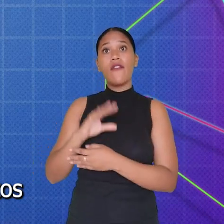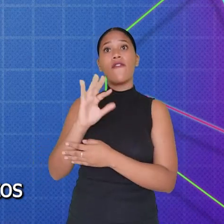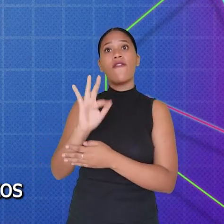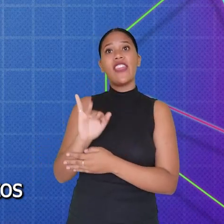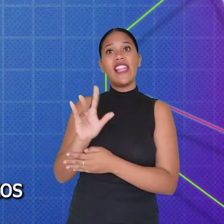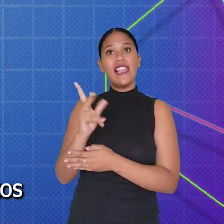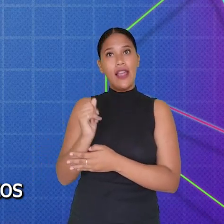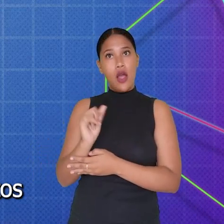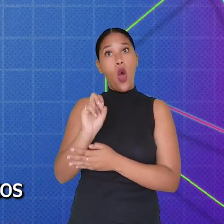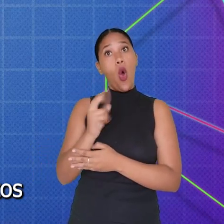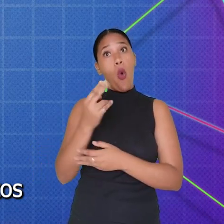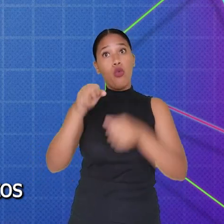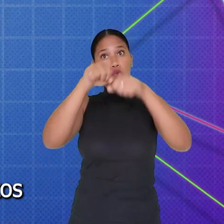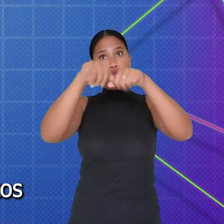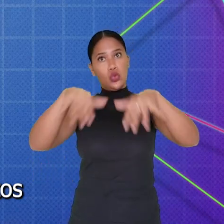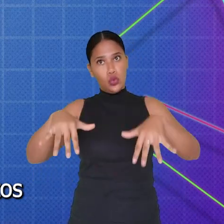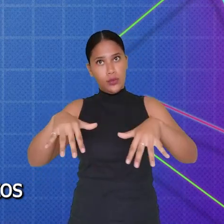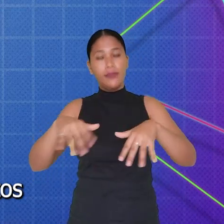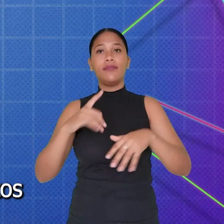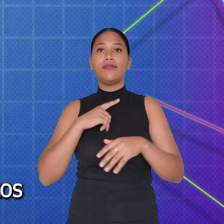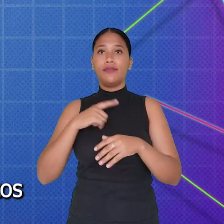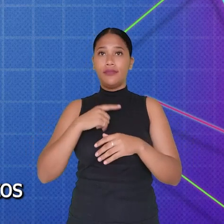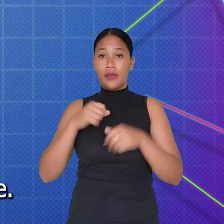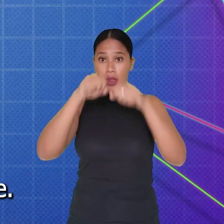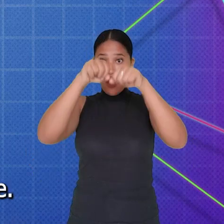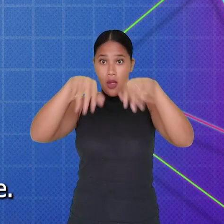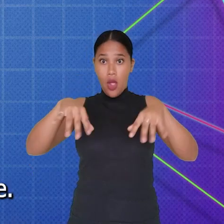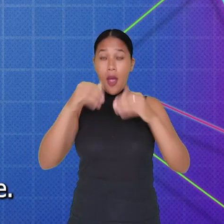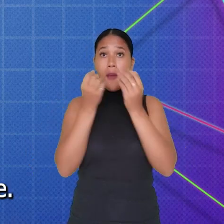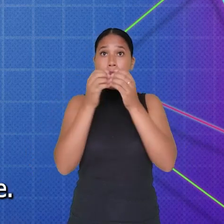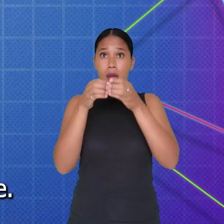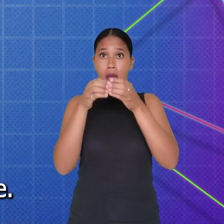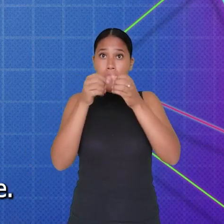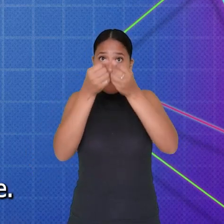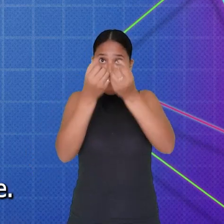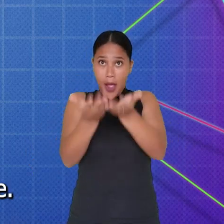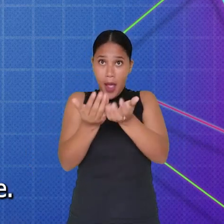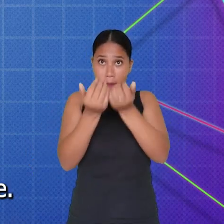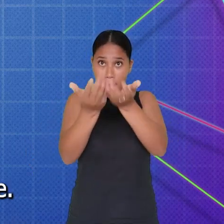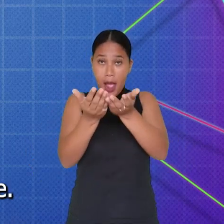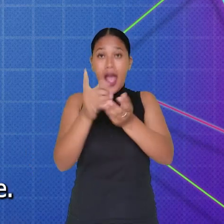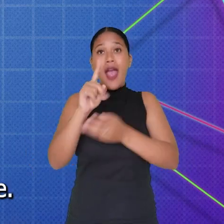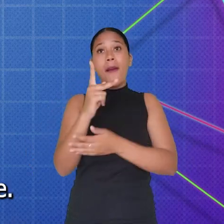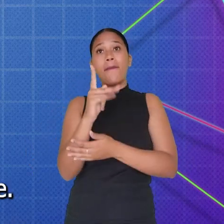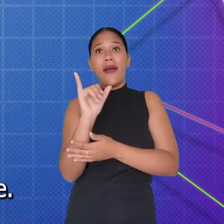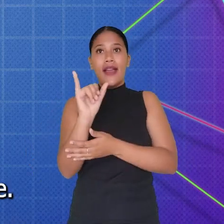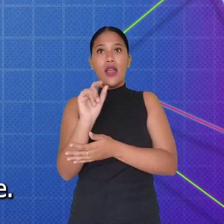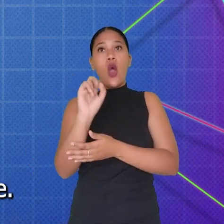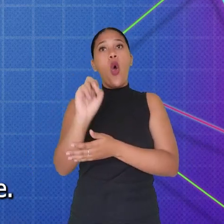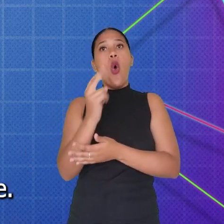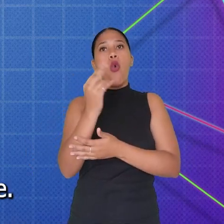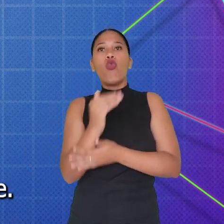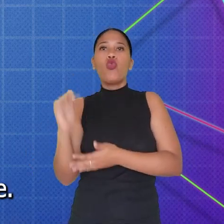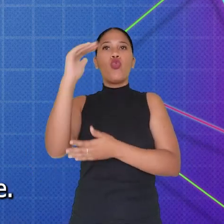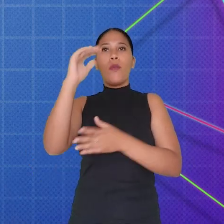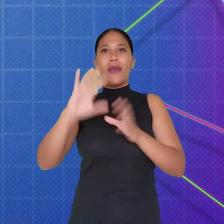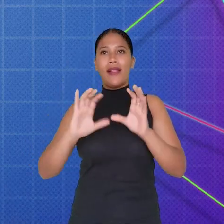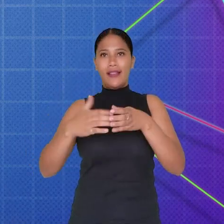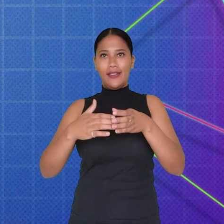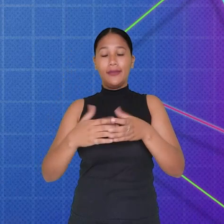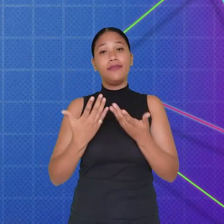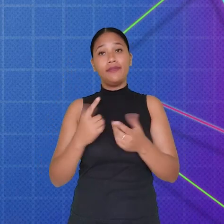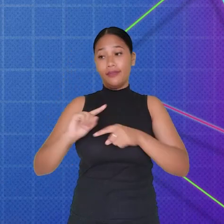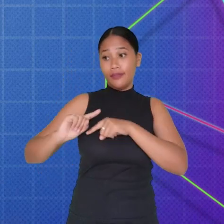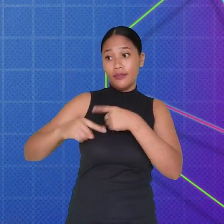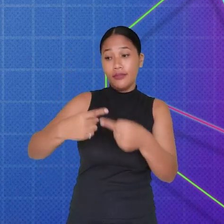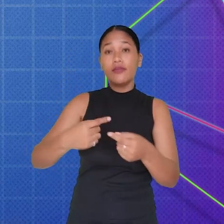ou subclasse, enquanto a classe que fornece os atributos e comportamentos é chamada de classe pai ou superclasse. A